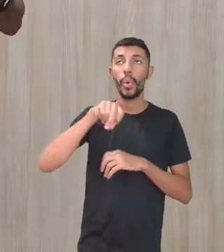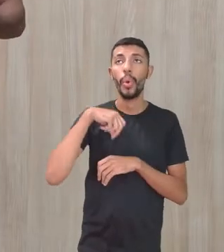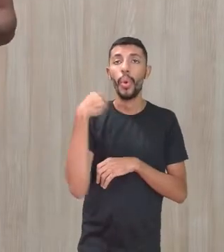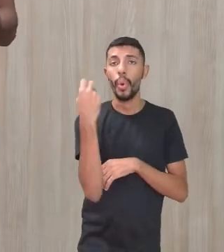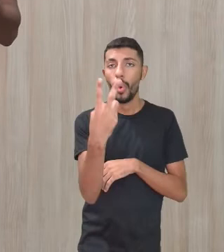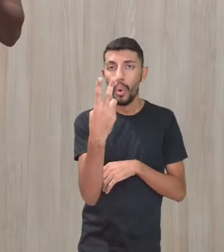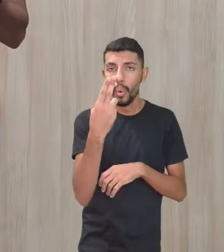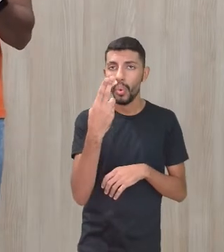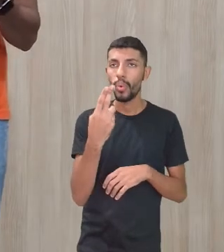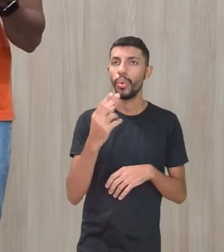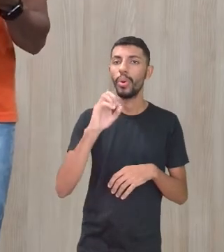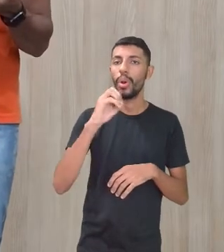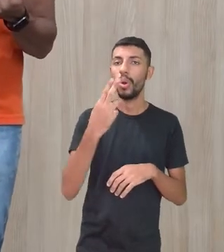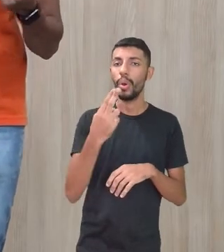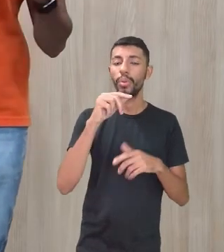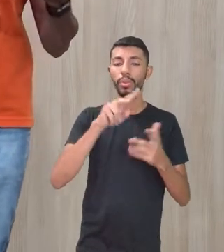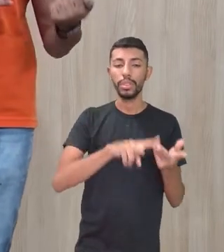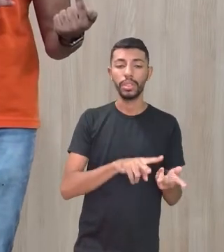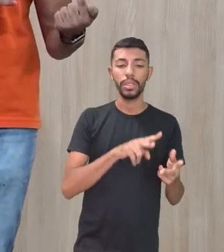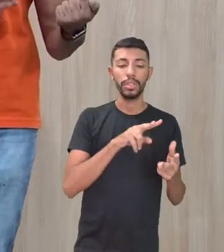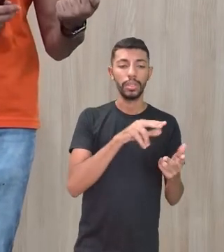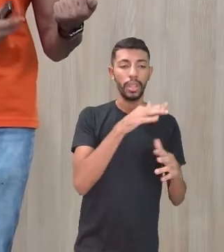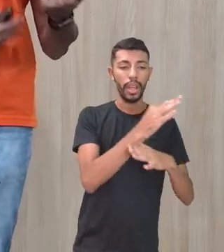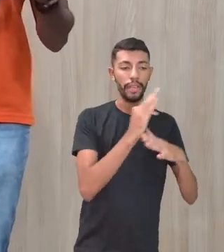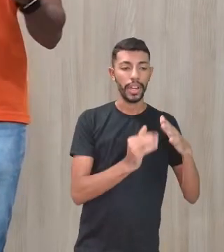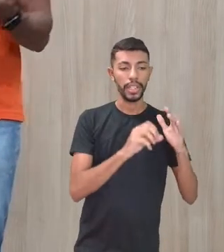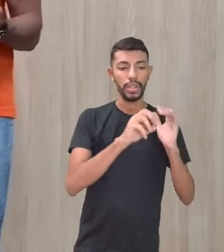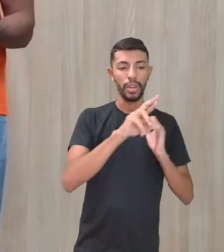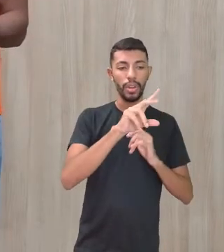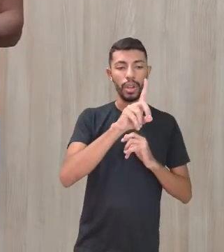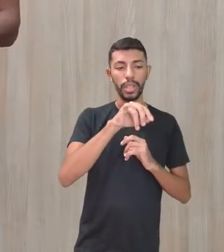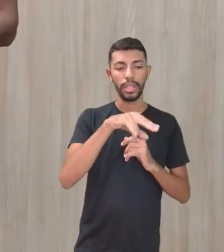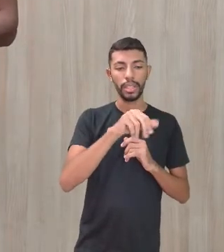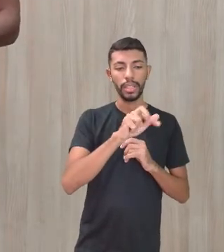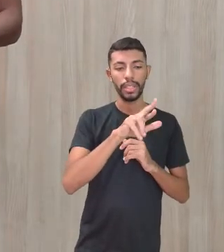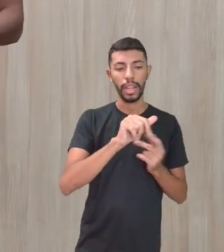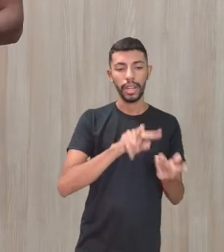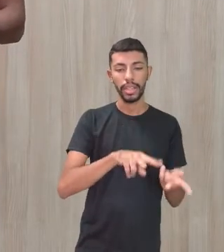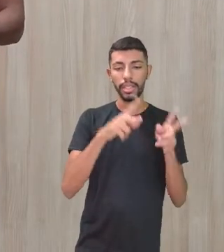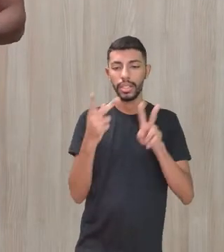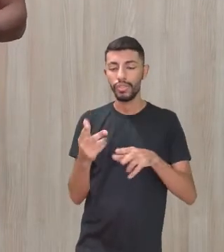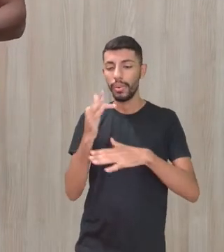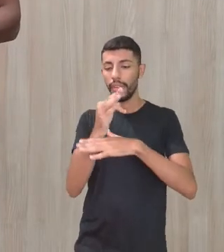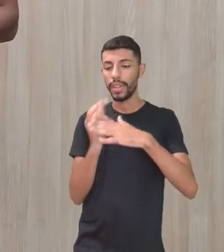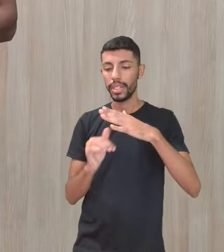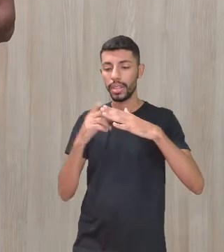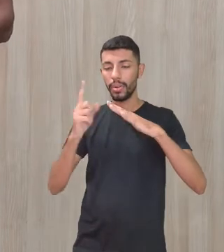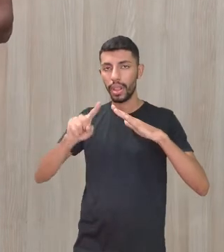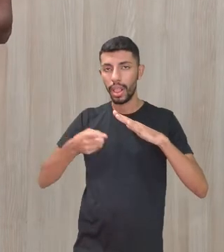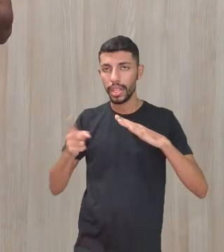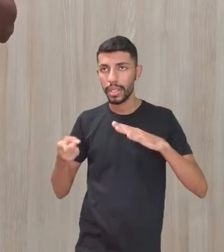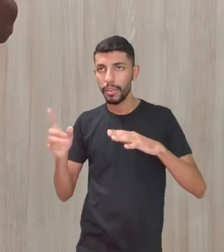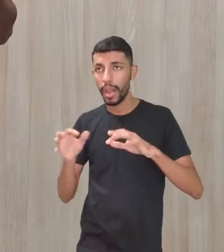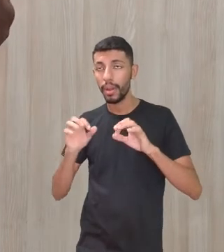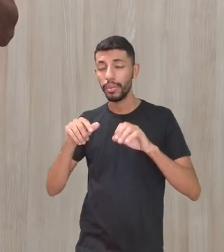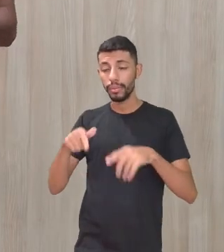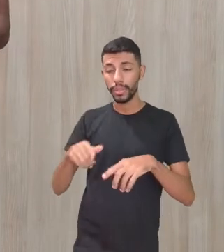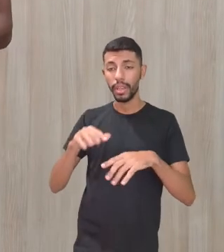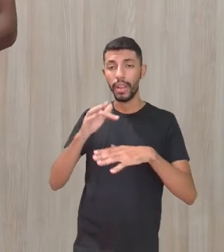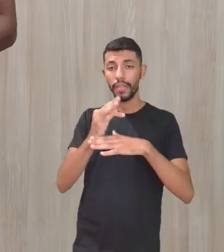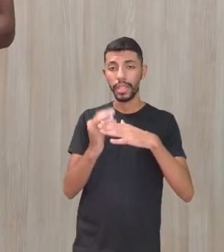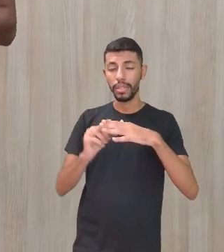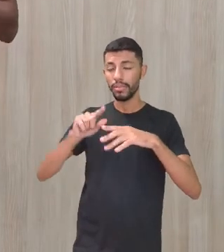Ou, tá? Você transforma a fração ordinária em uma fração decimal e daí você transforma essa